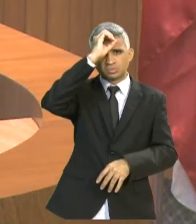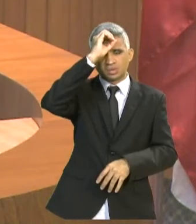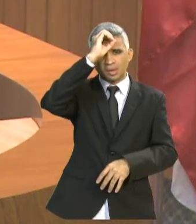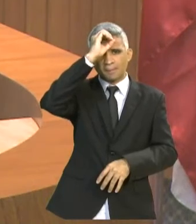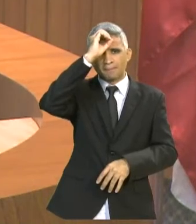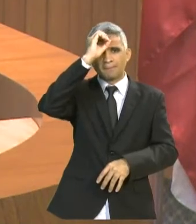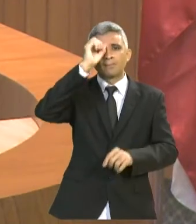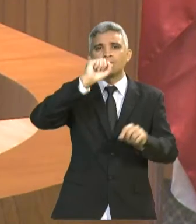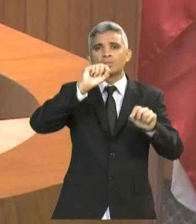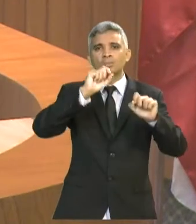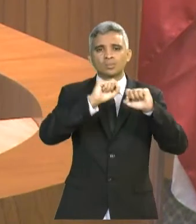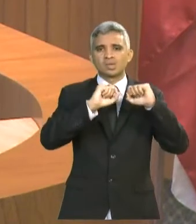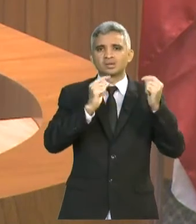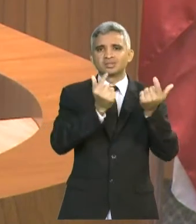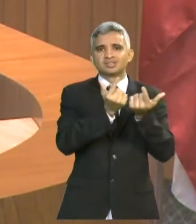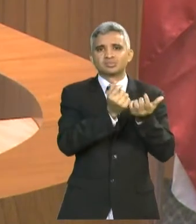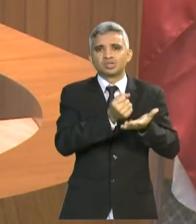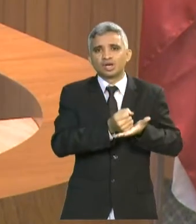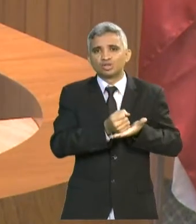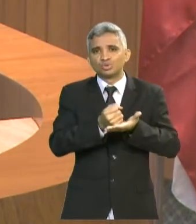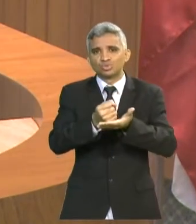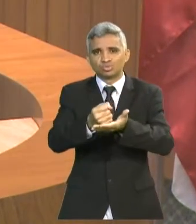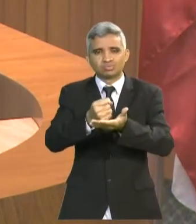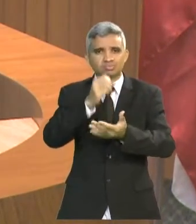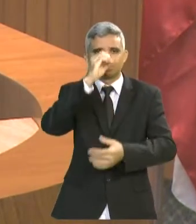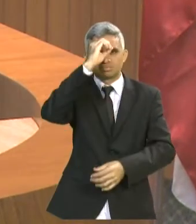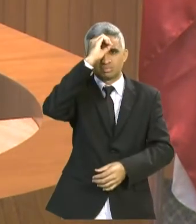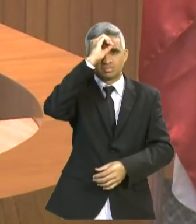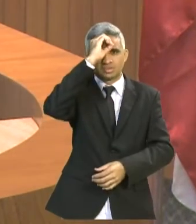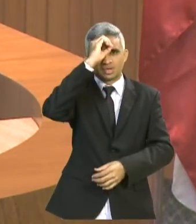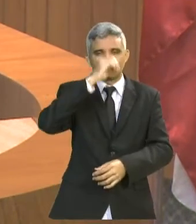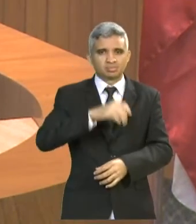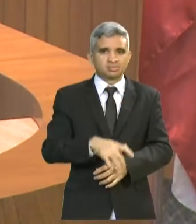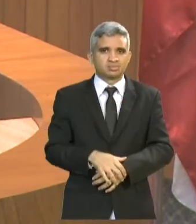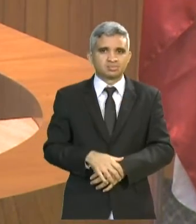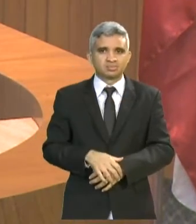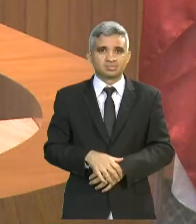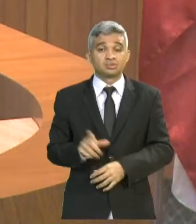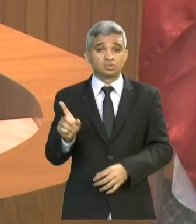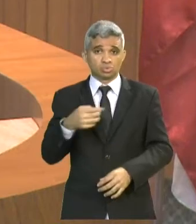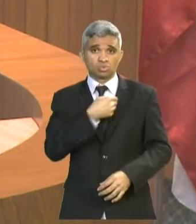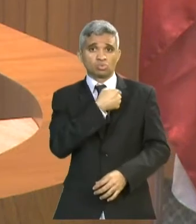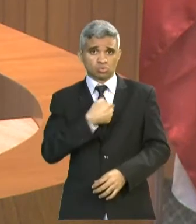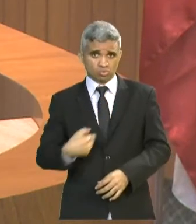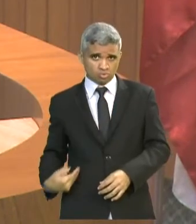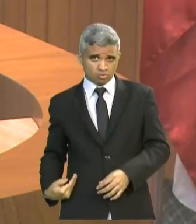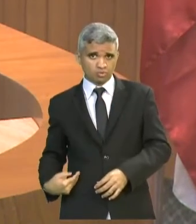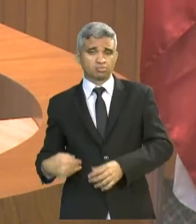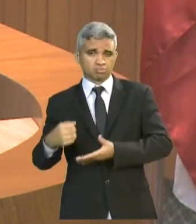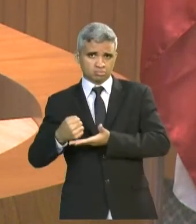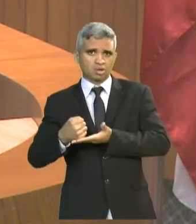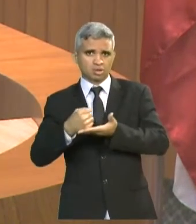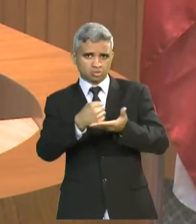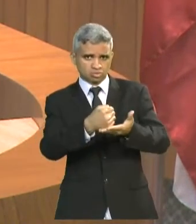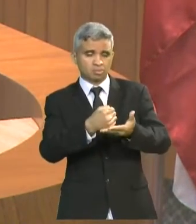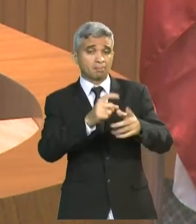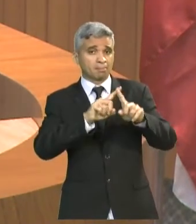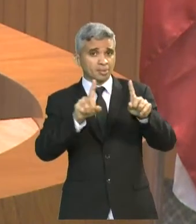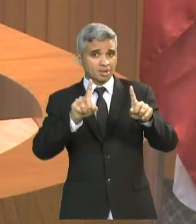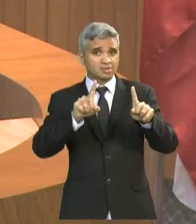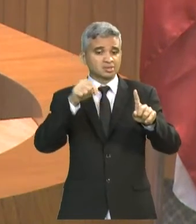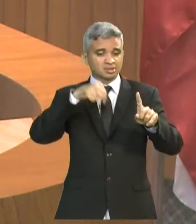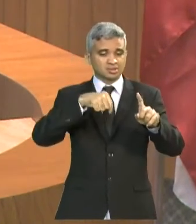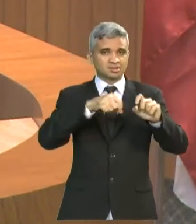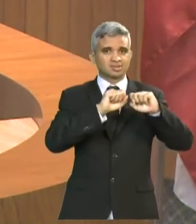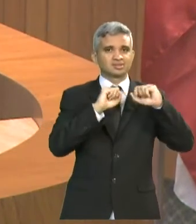Muitas vezes o cidadão está recebendo ali um benefício importante, mas que esta casa foi fundamental, porque é assim que funciona na